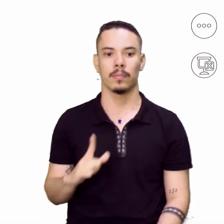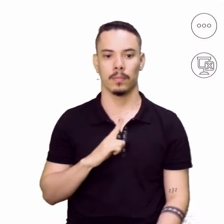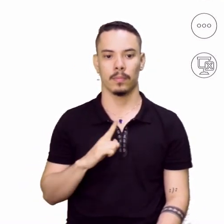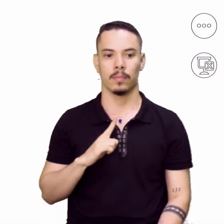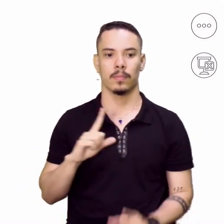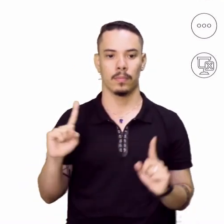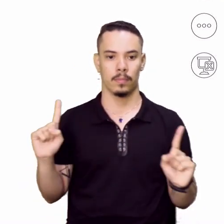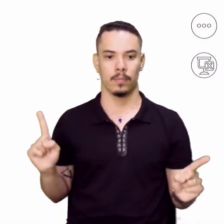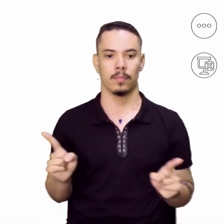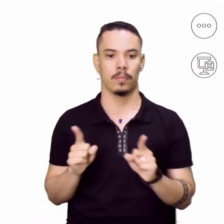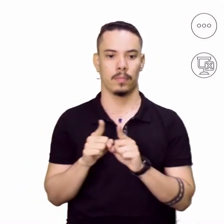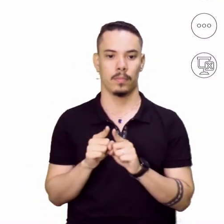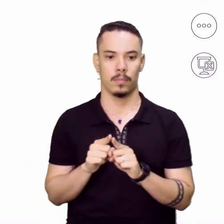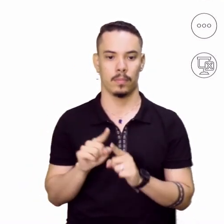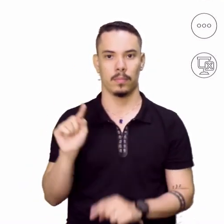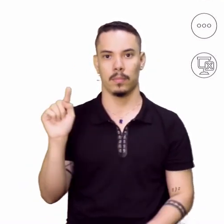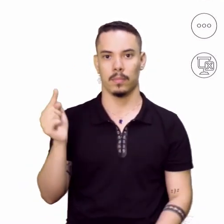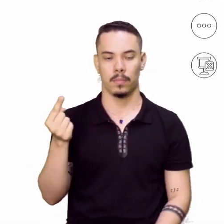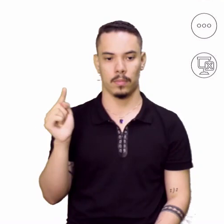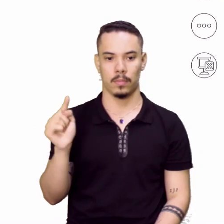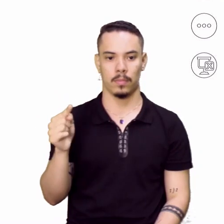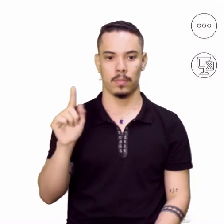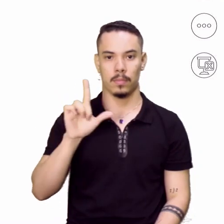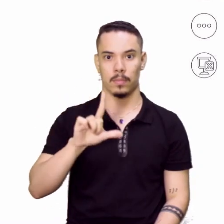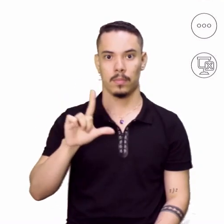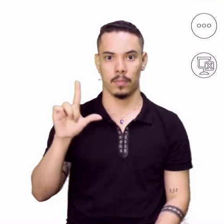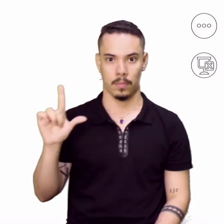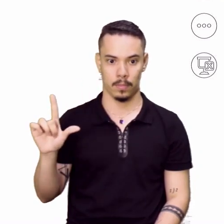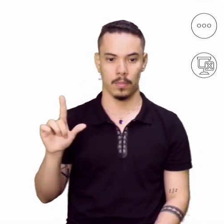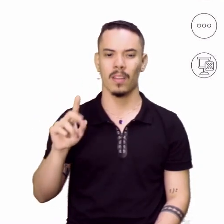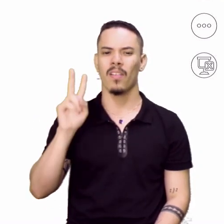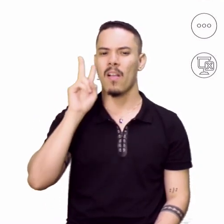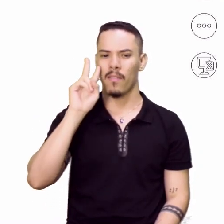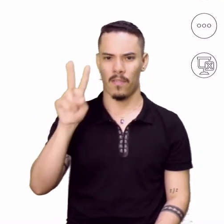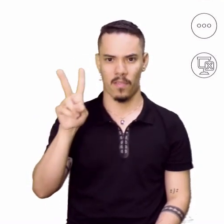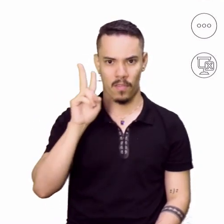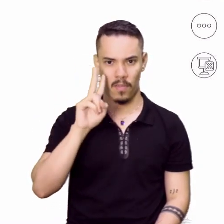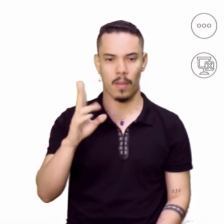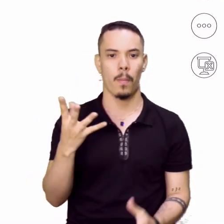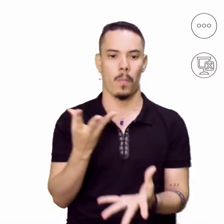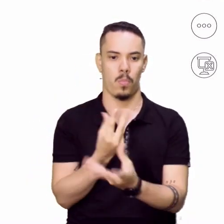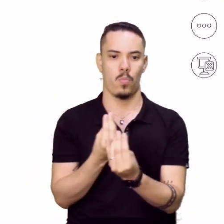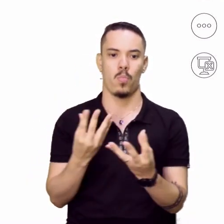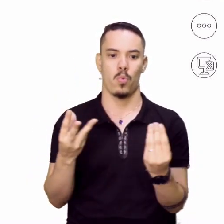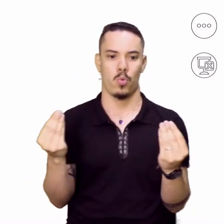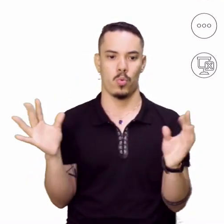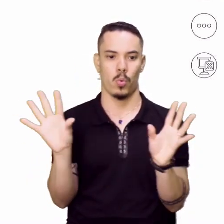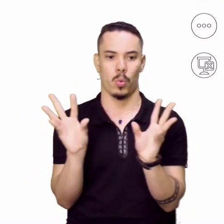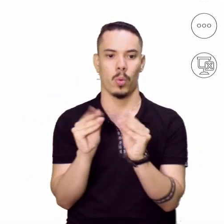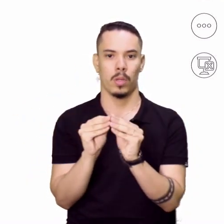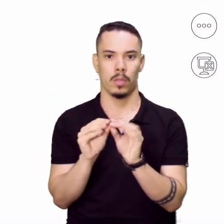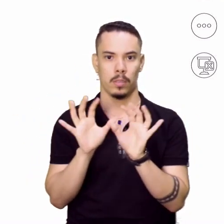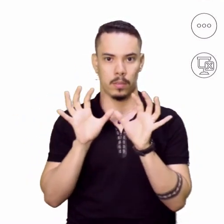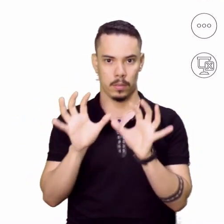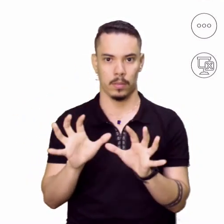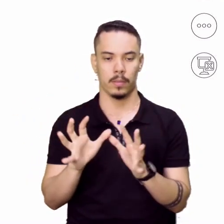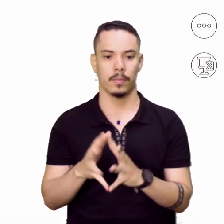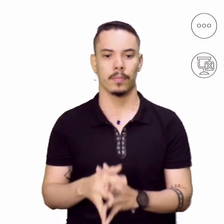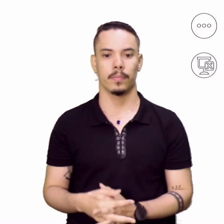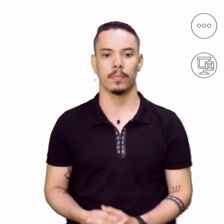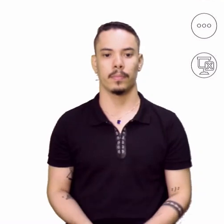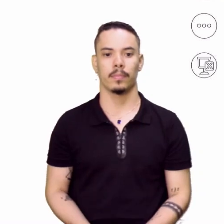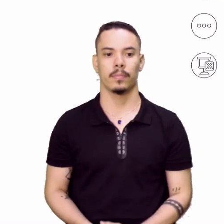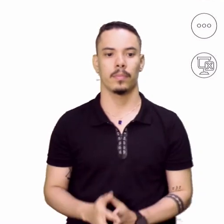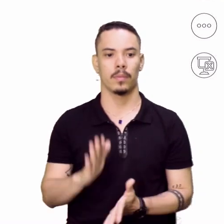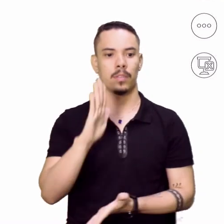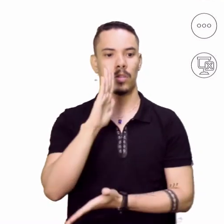de apóstrofo LL você vai ver ele muito também na contração tá e a contração dele vai vai